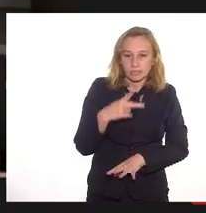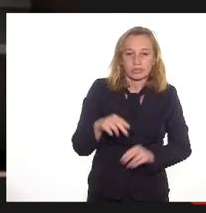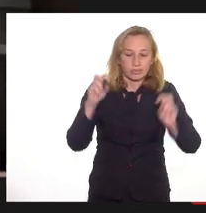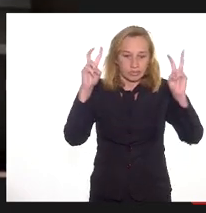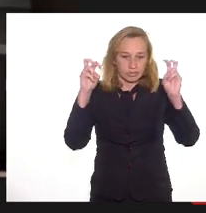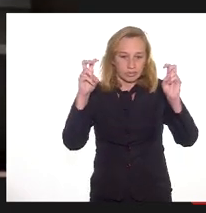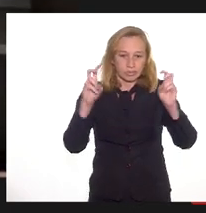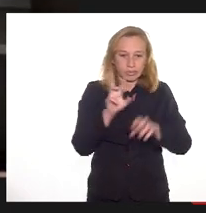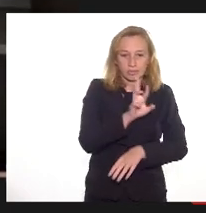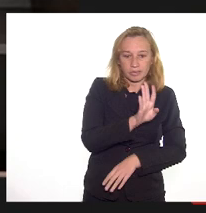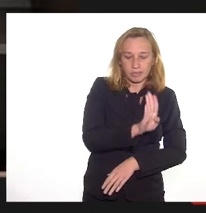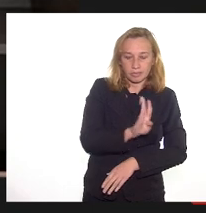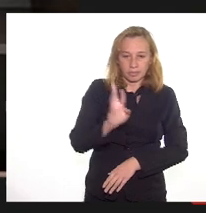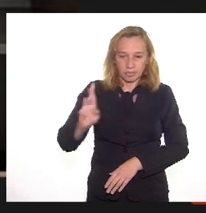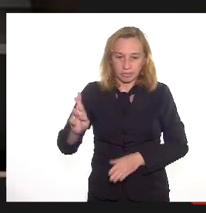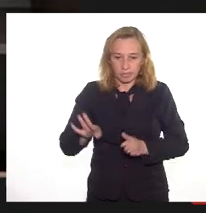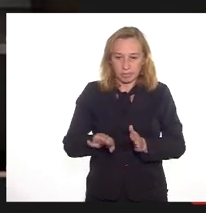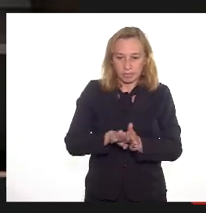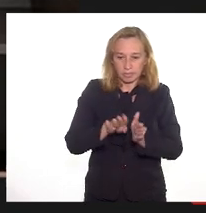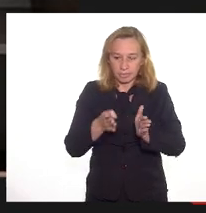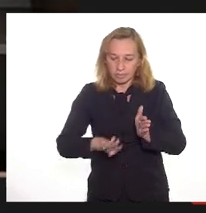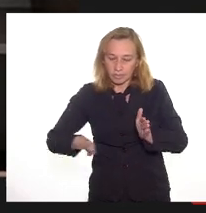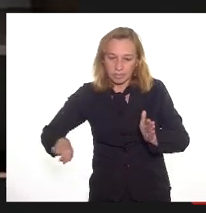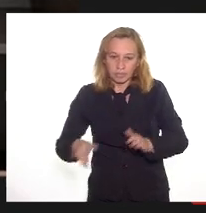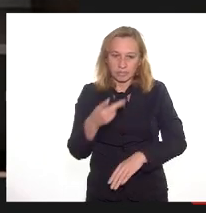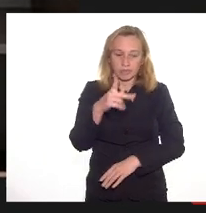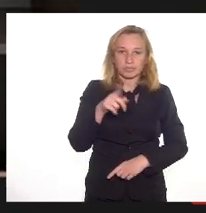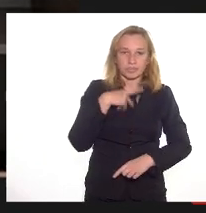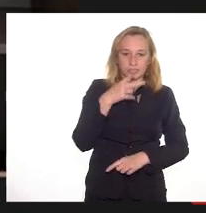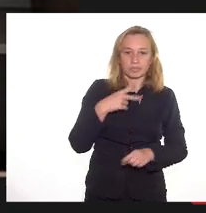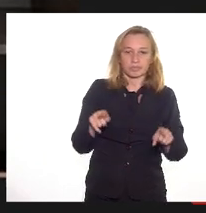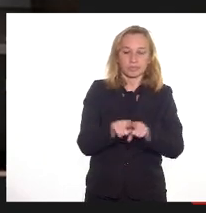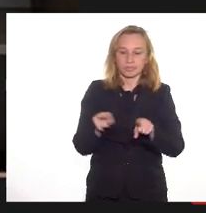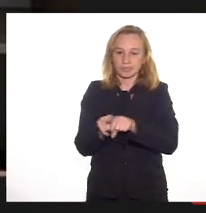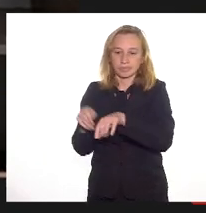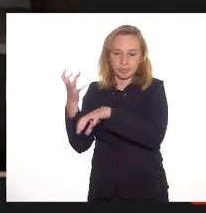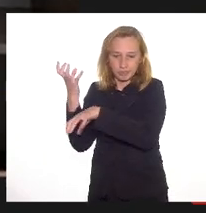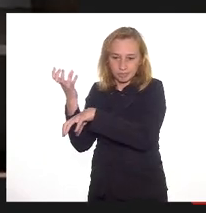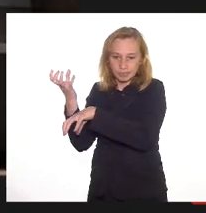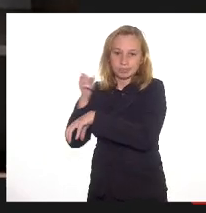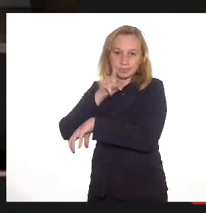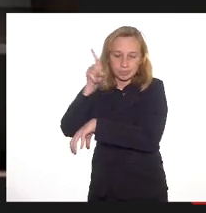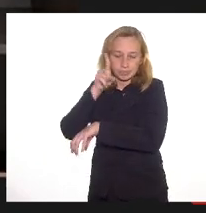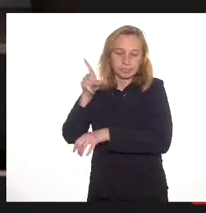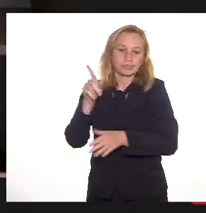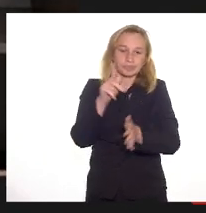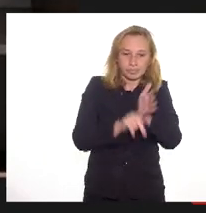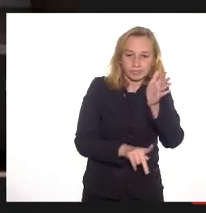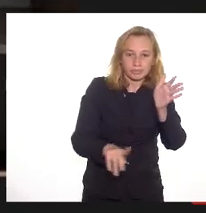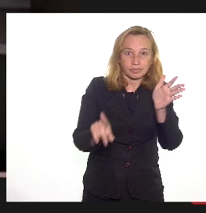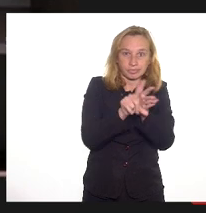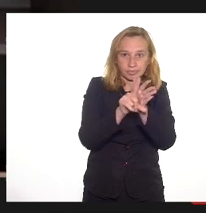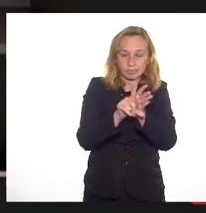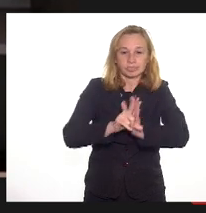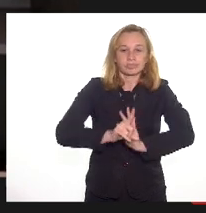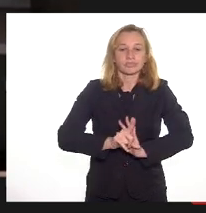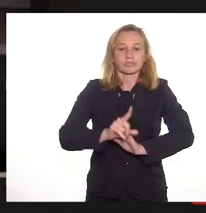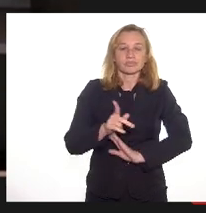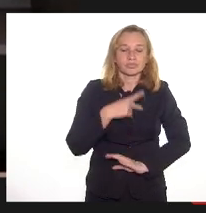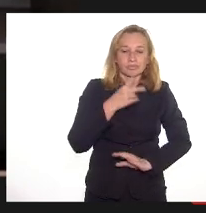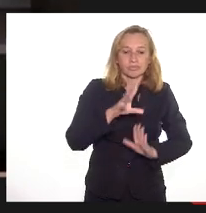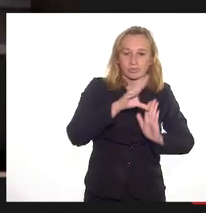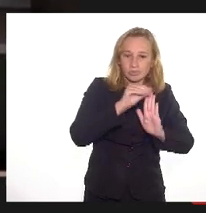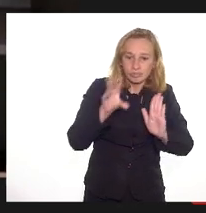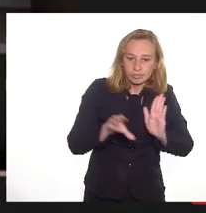Mar, novamente através da sua fala, e também no Congresso, né? Está lá, tem um projeto de lei que trata do